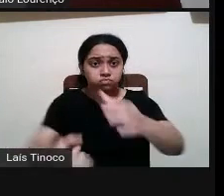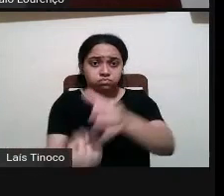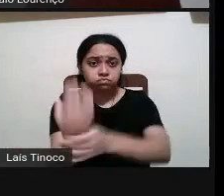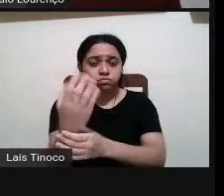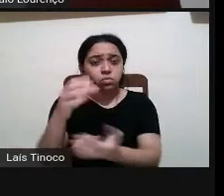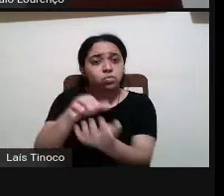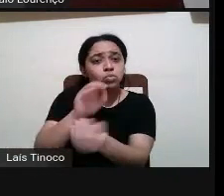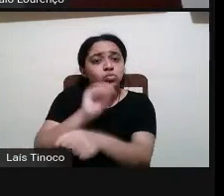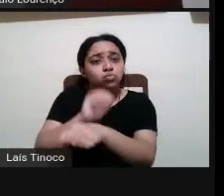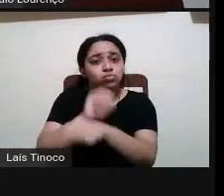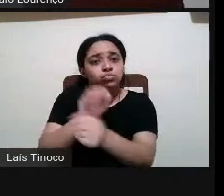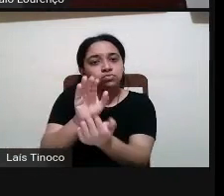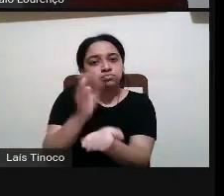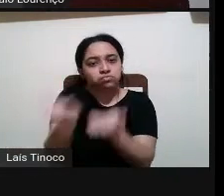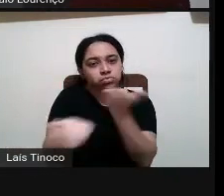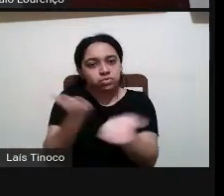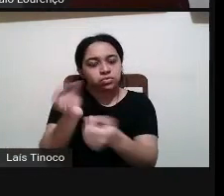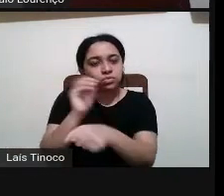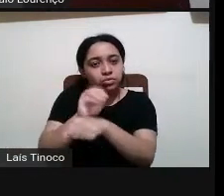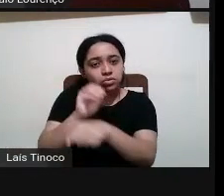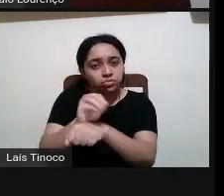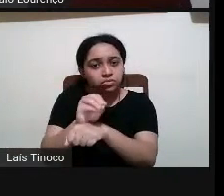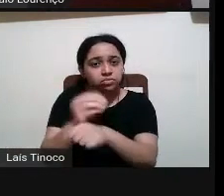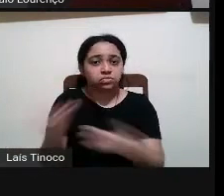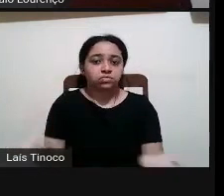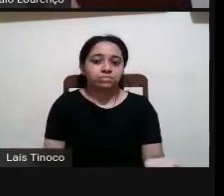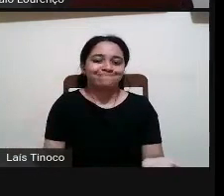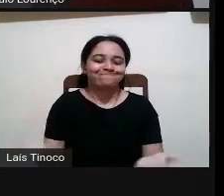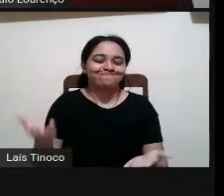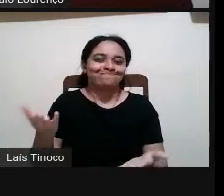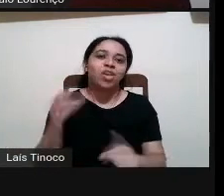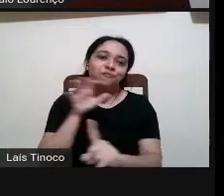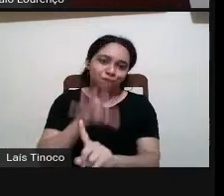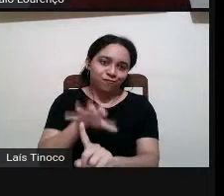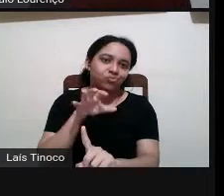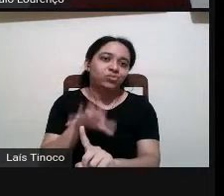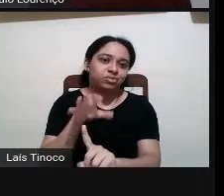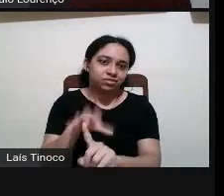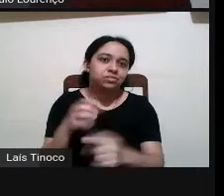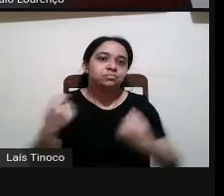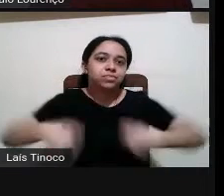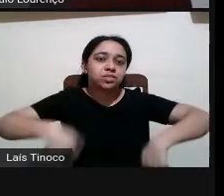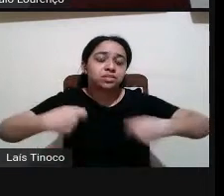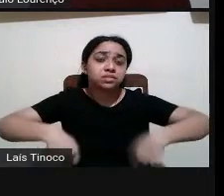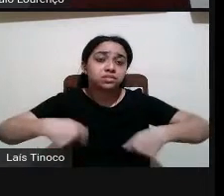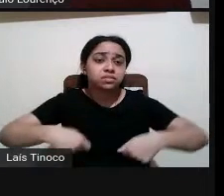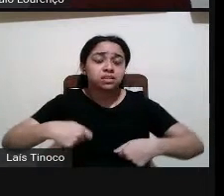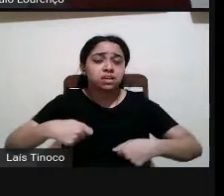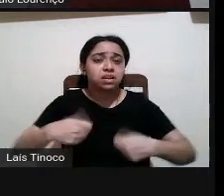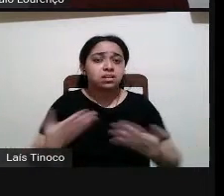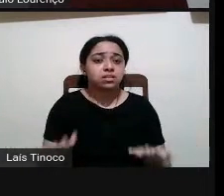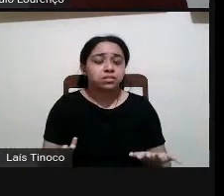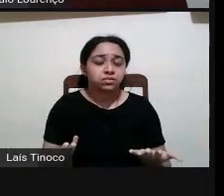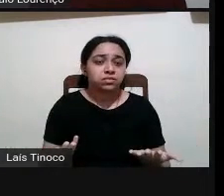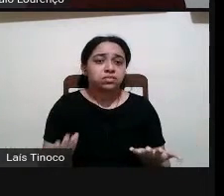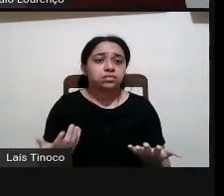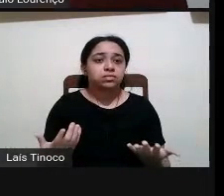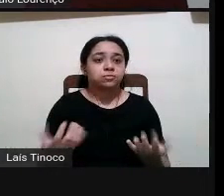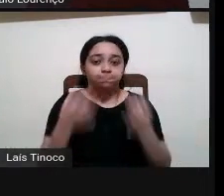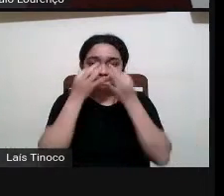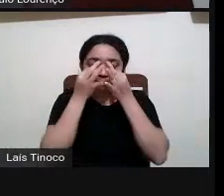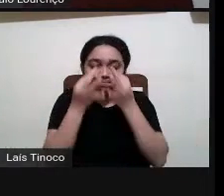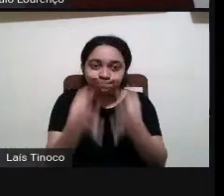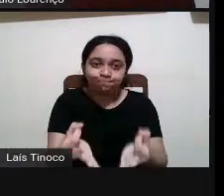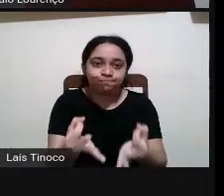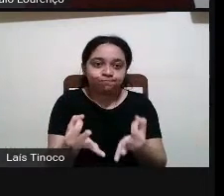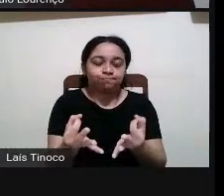ela depende de quanto tem de microplástico ali, né? Então, isso deve ser também algo que deve nos chamar a atenção. Então,